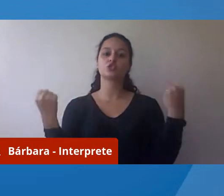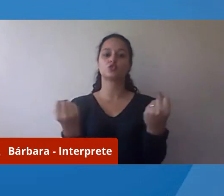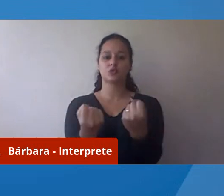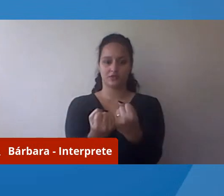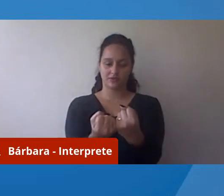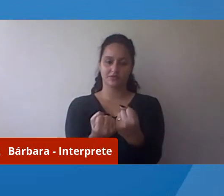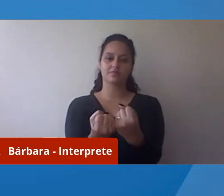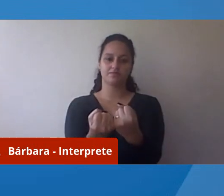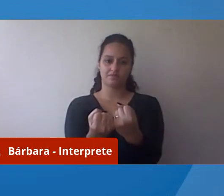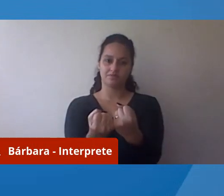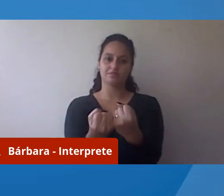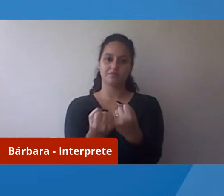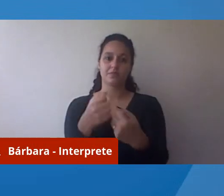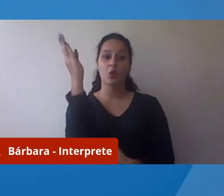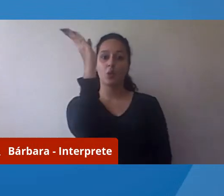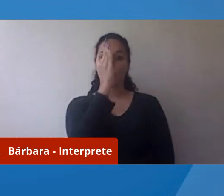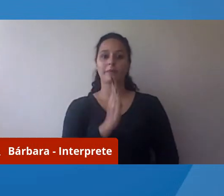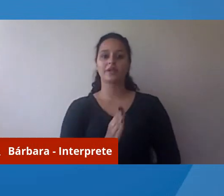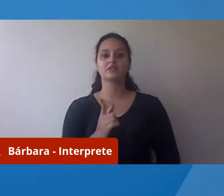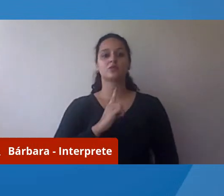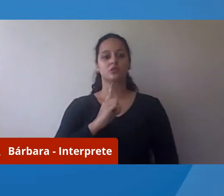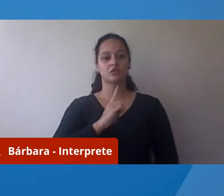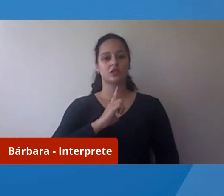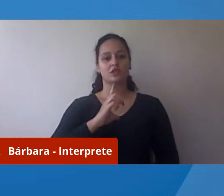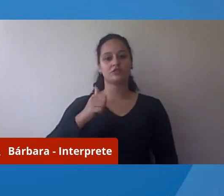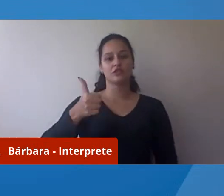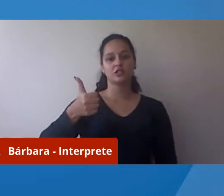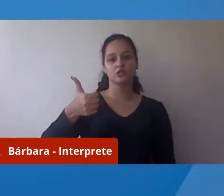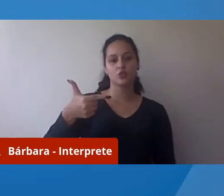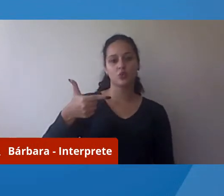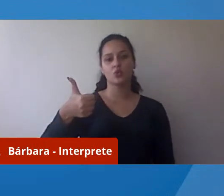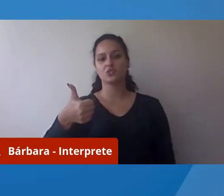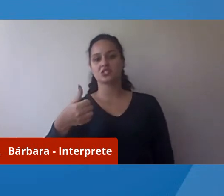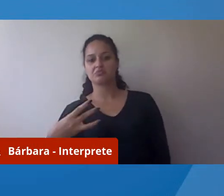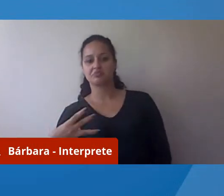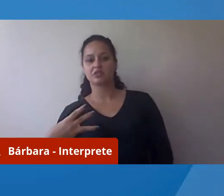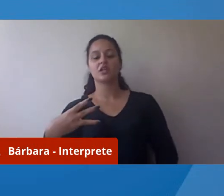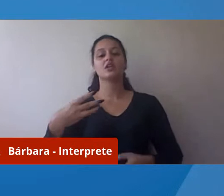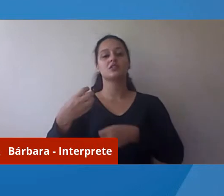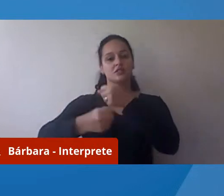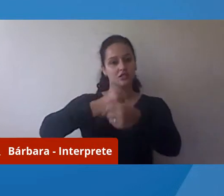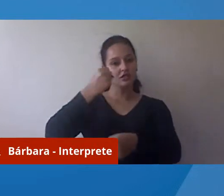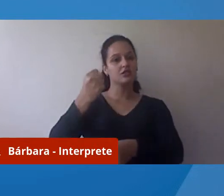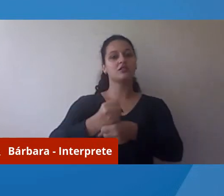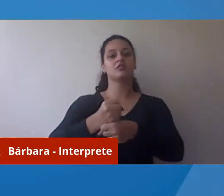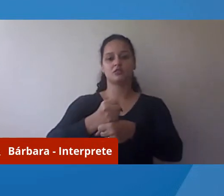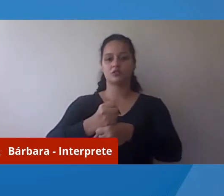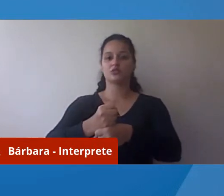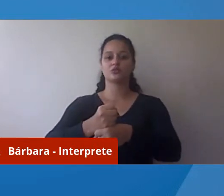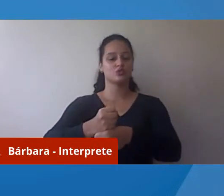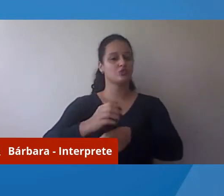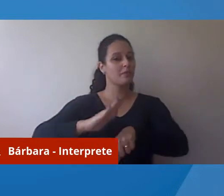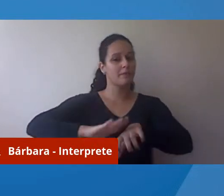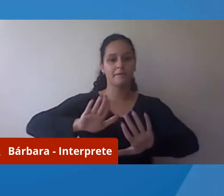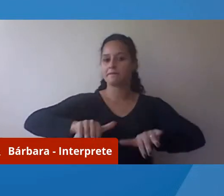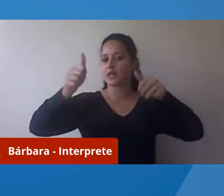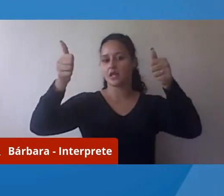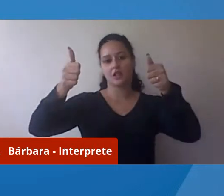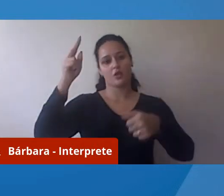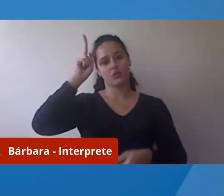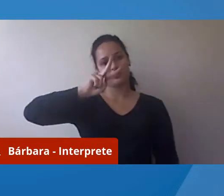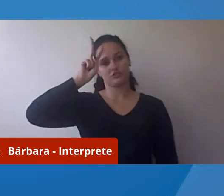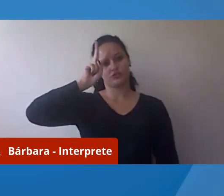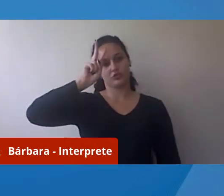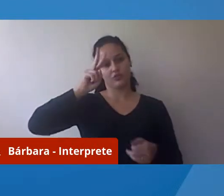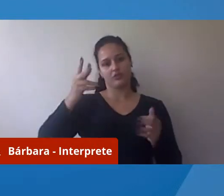teve 12, 13 anos, os mais virtuosos da sua história, quando a prioridade dos governos do PT passaram